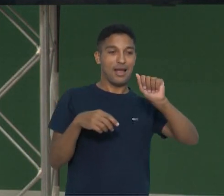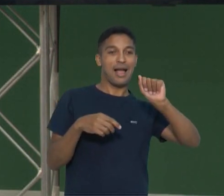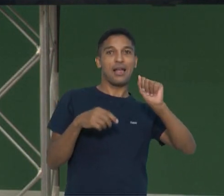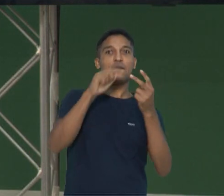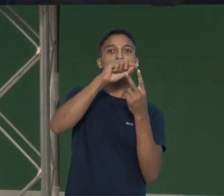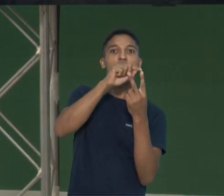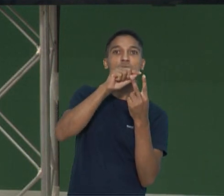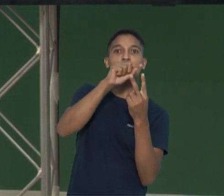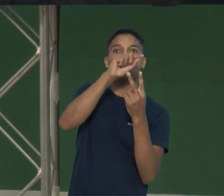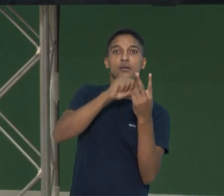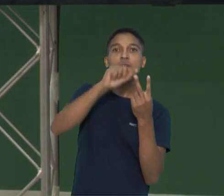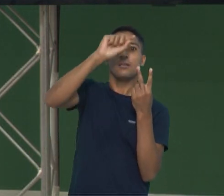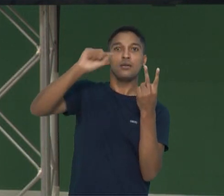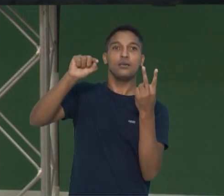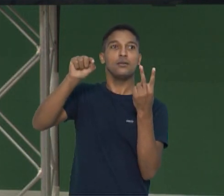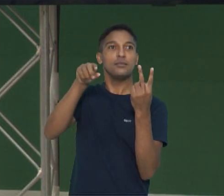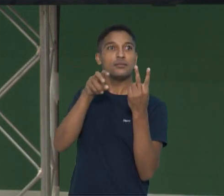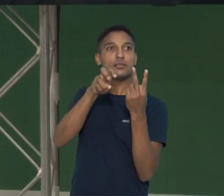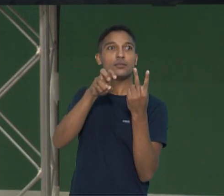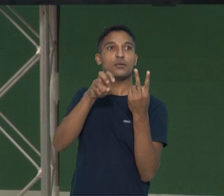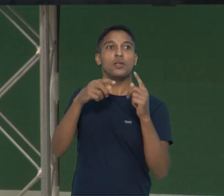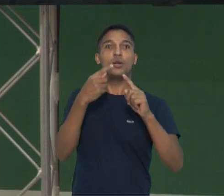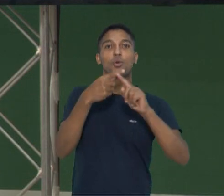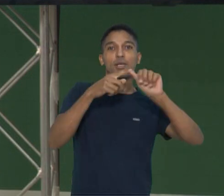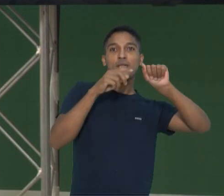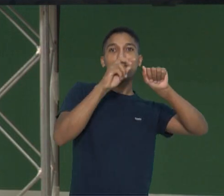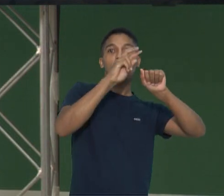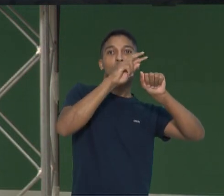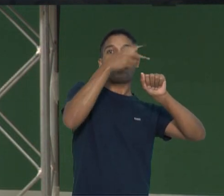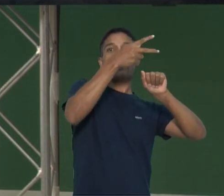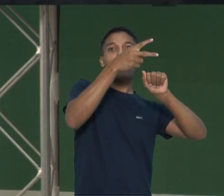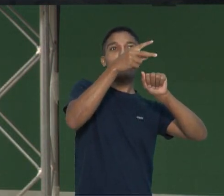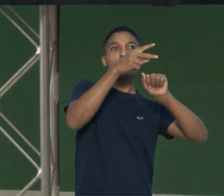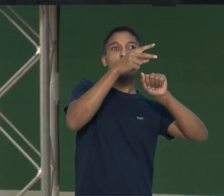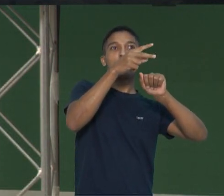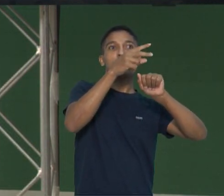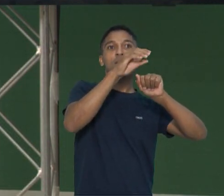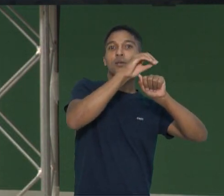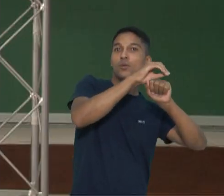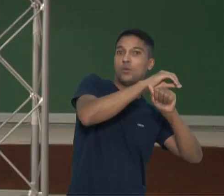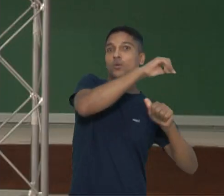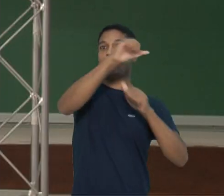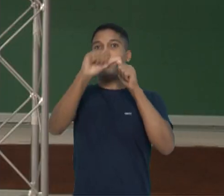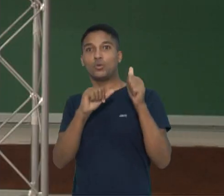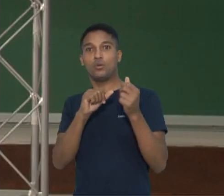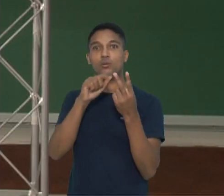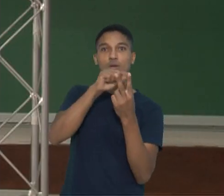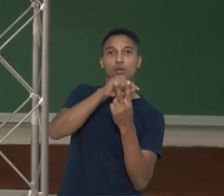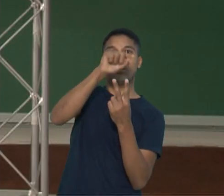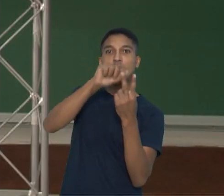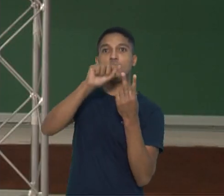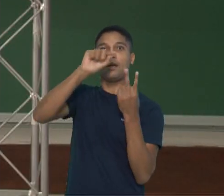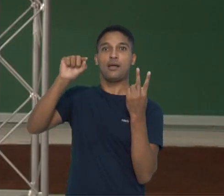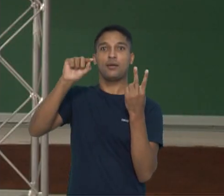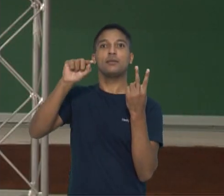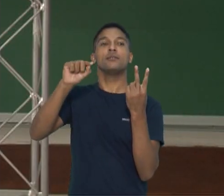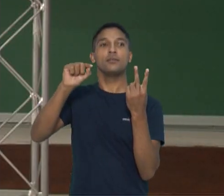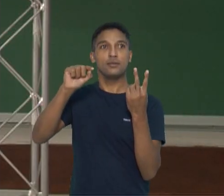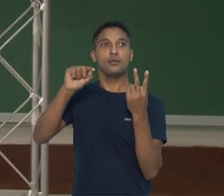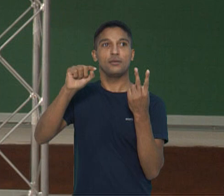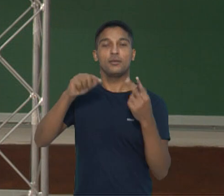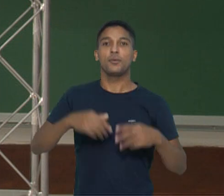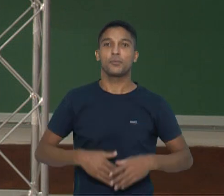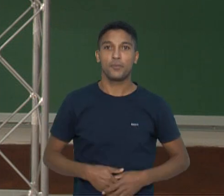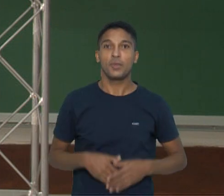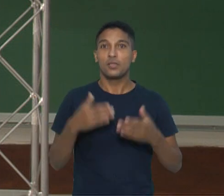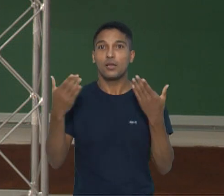raiz quadrada de 5, porque esse quadrado passa em forma de raiz para o segundo membro. E aí, com